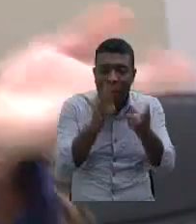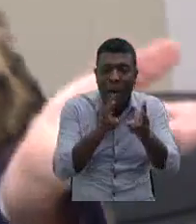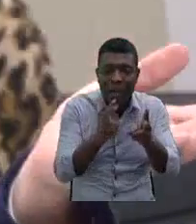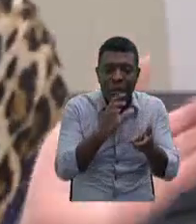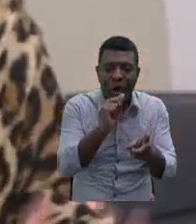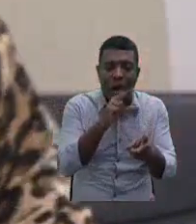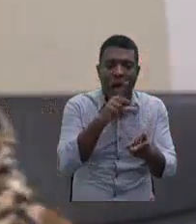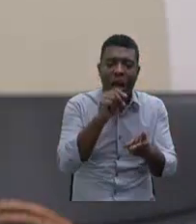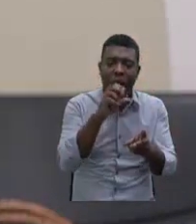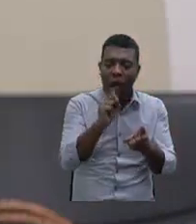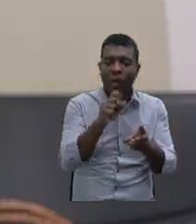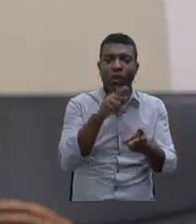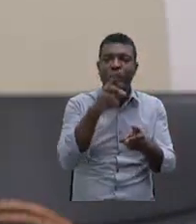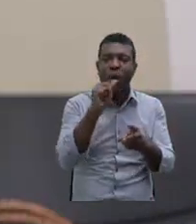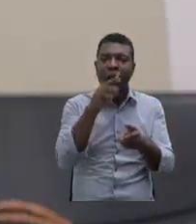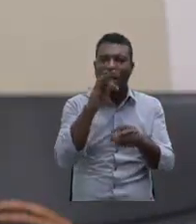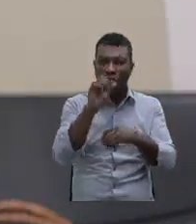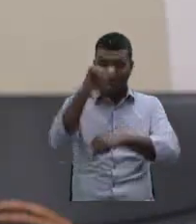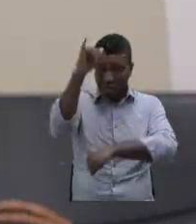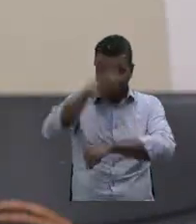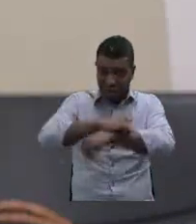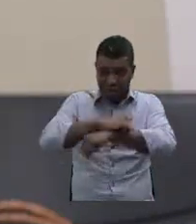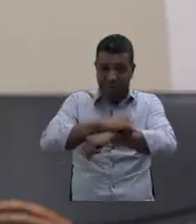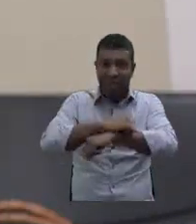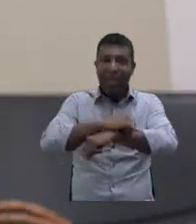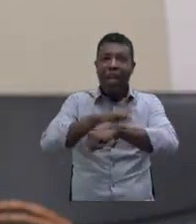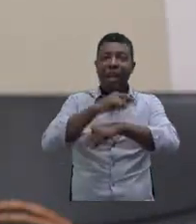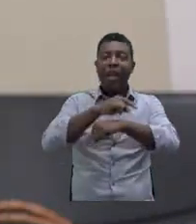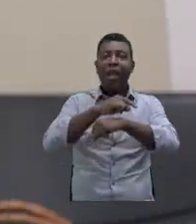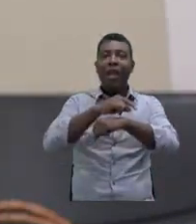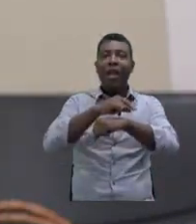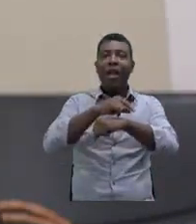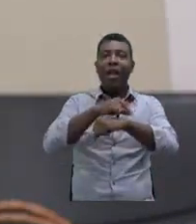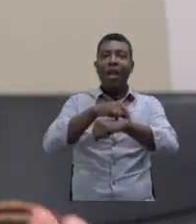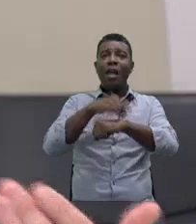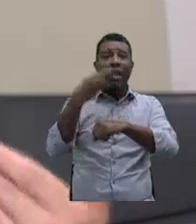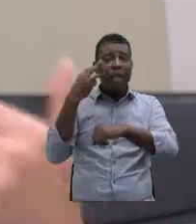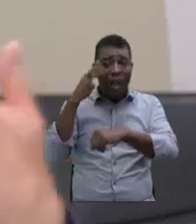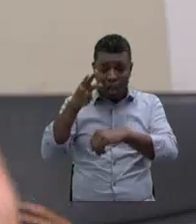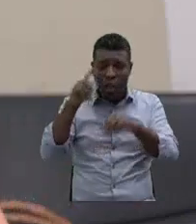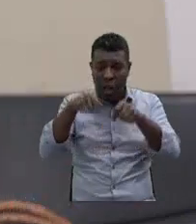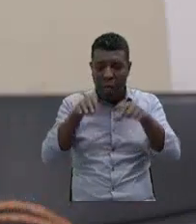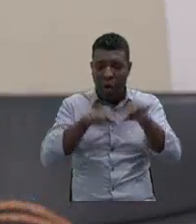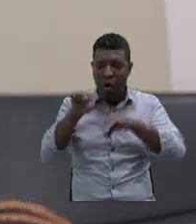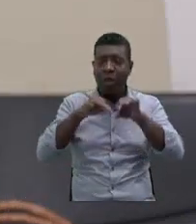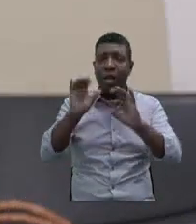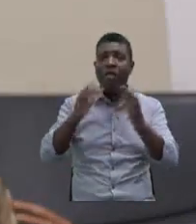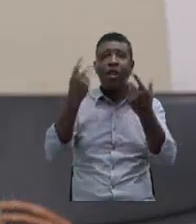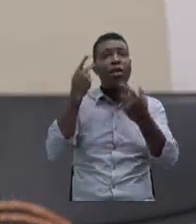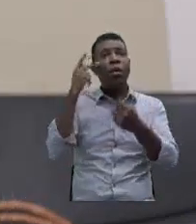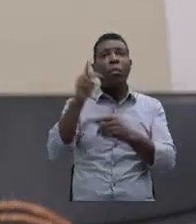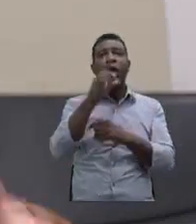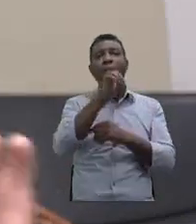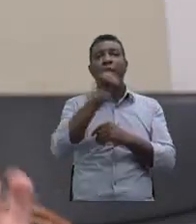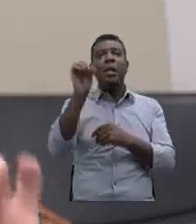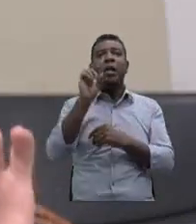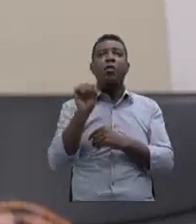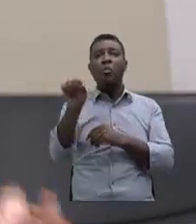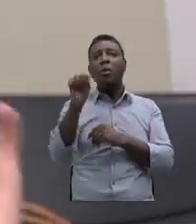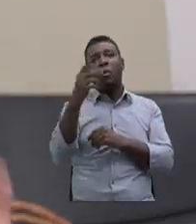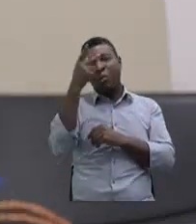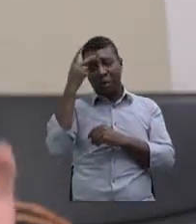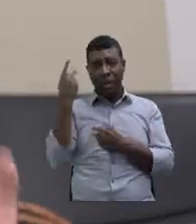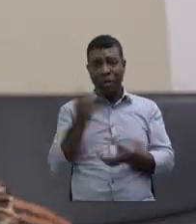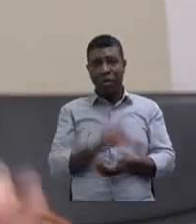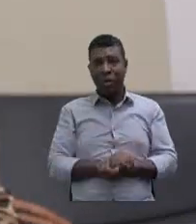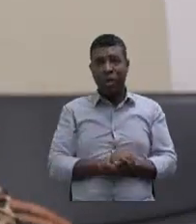nós fazemos aí eventos para 100 mil pessoas. E eu quero dizer que um evento, segundo estudo